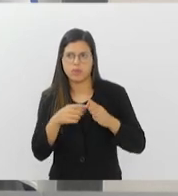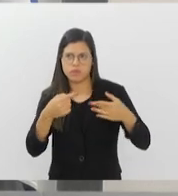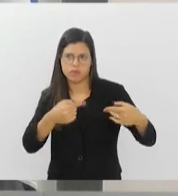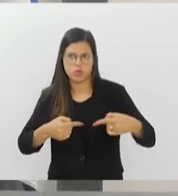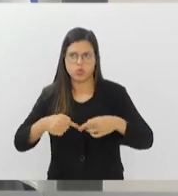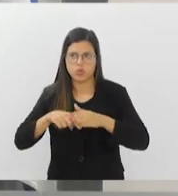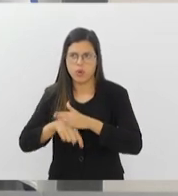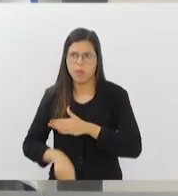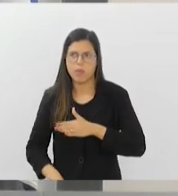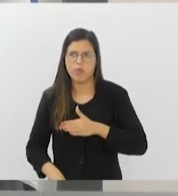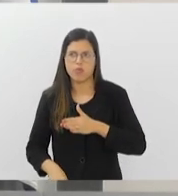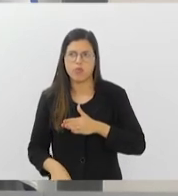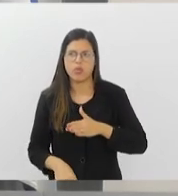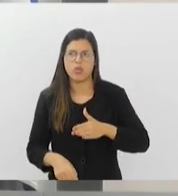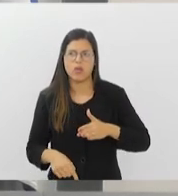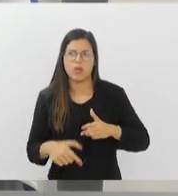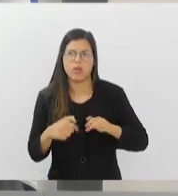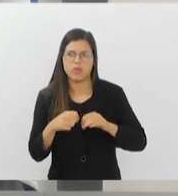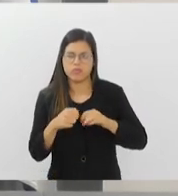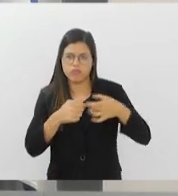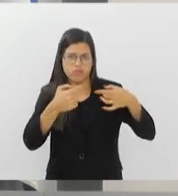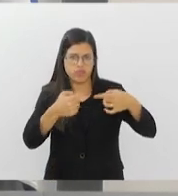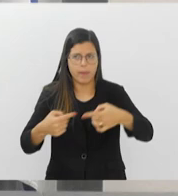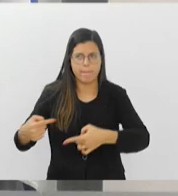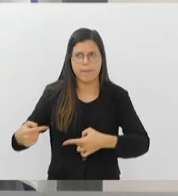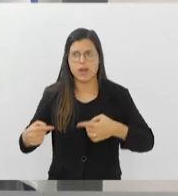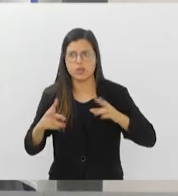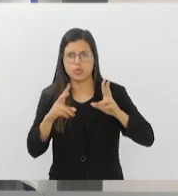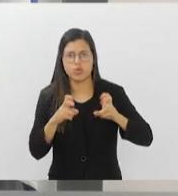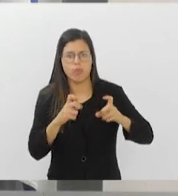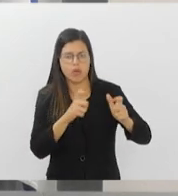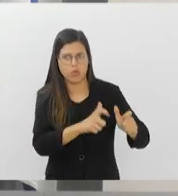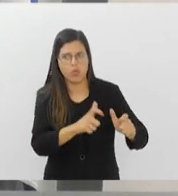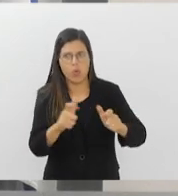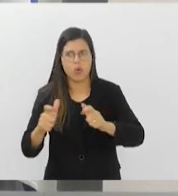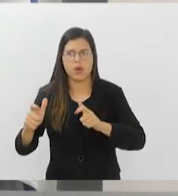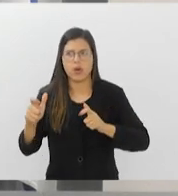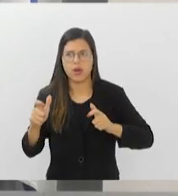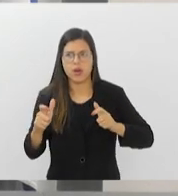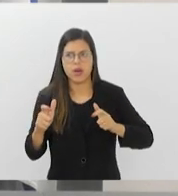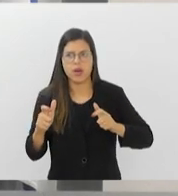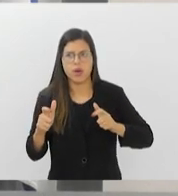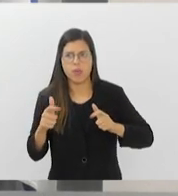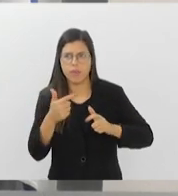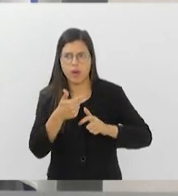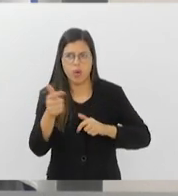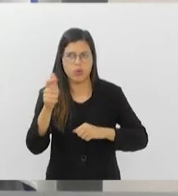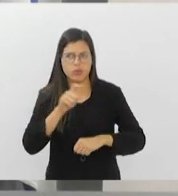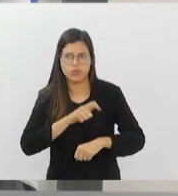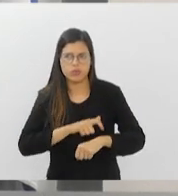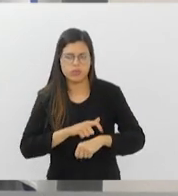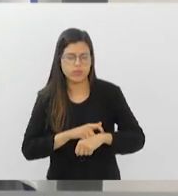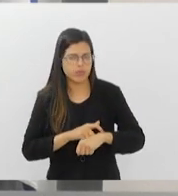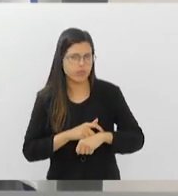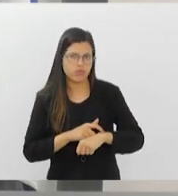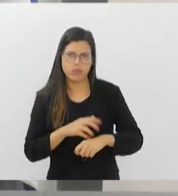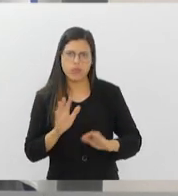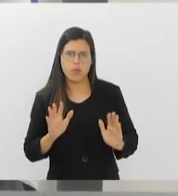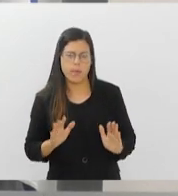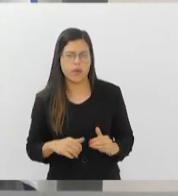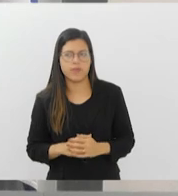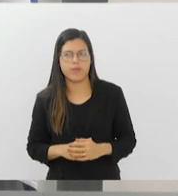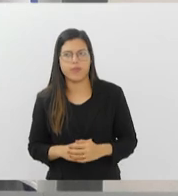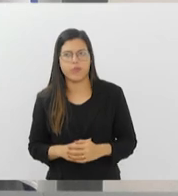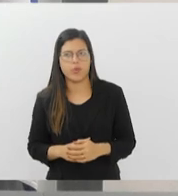vamos deixar esse debate sobre efeito da territorialidade para um outro momento. E aí a gente